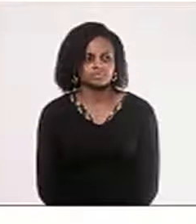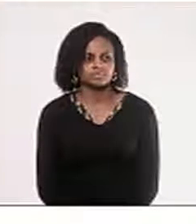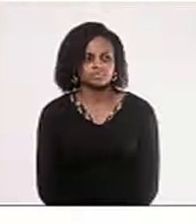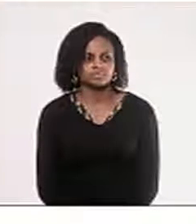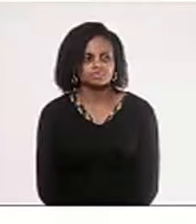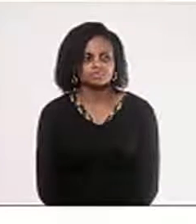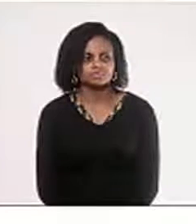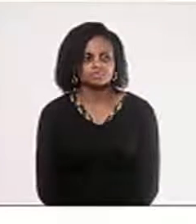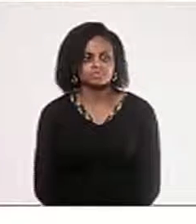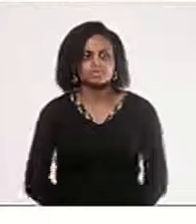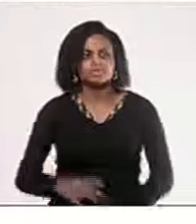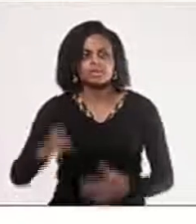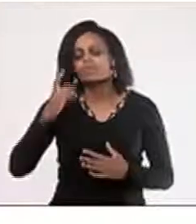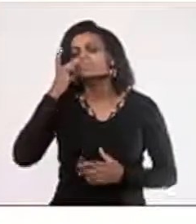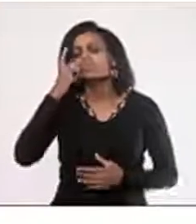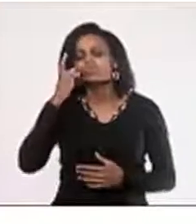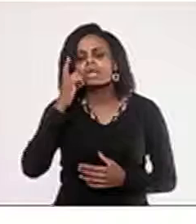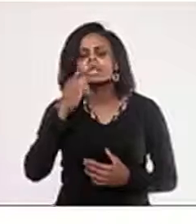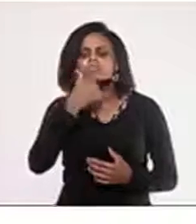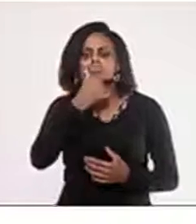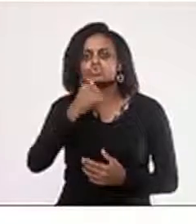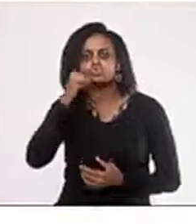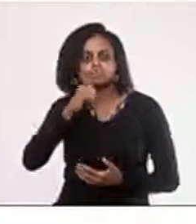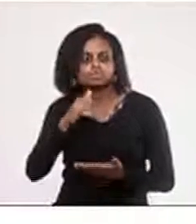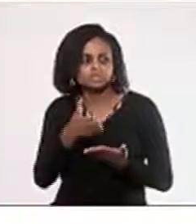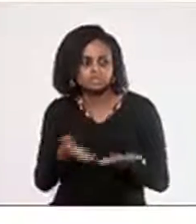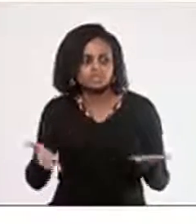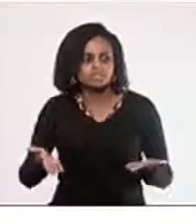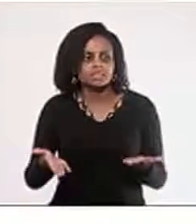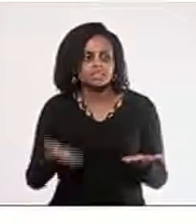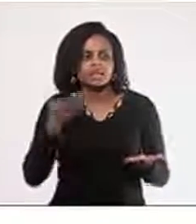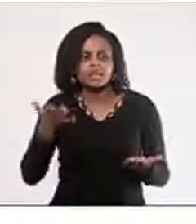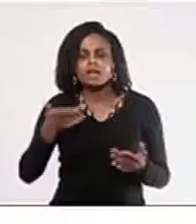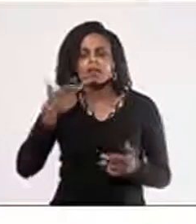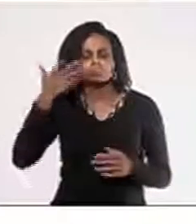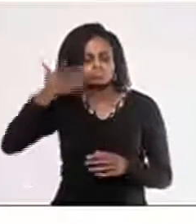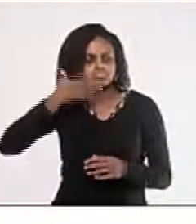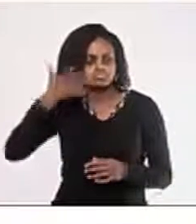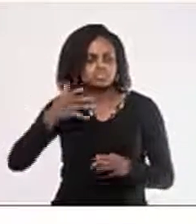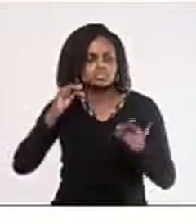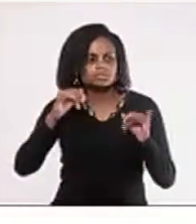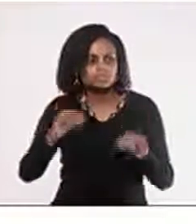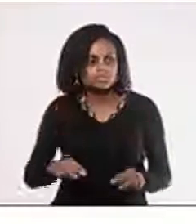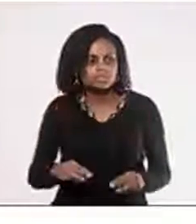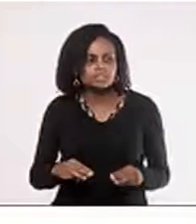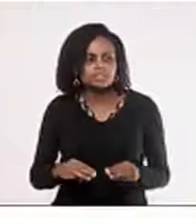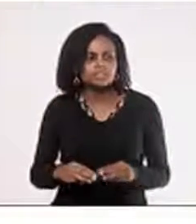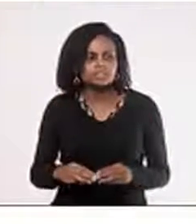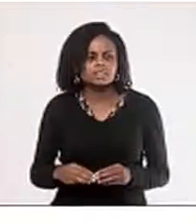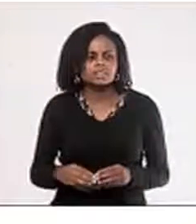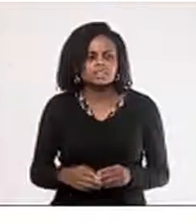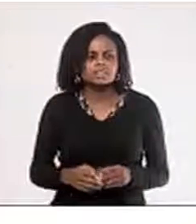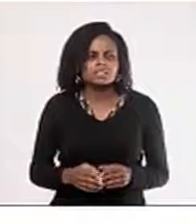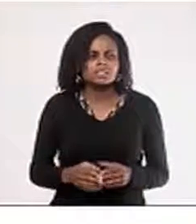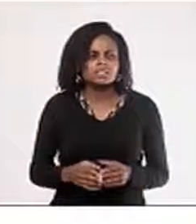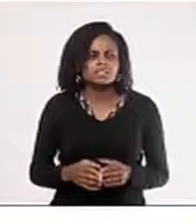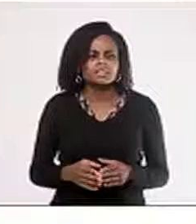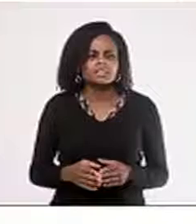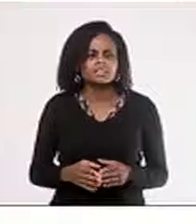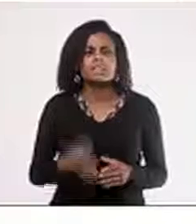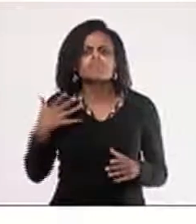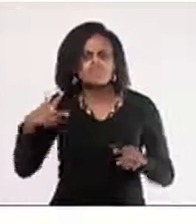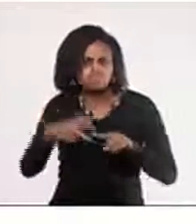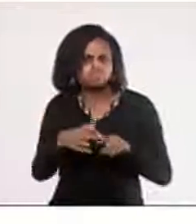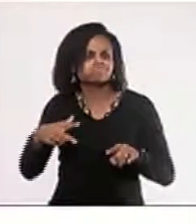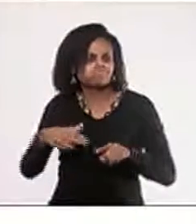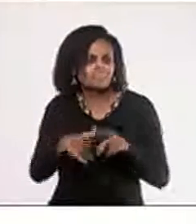Então, deputados, deputadas, eu quero voltar à minha fala, que vem sendo seguidamente interrompida